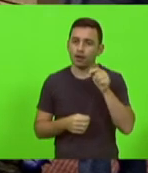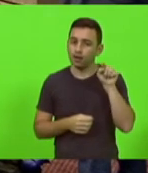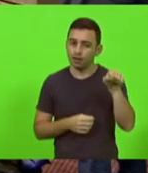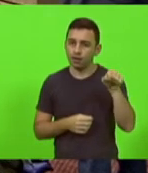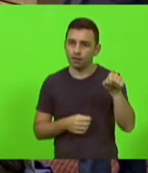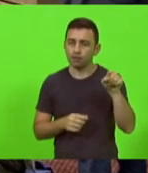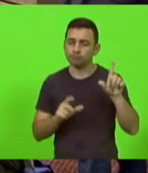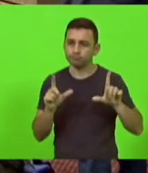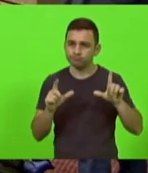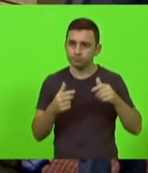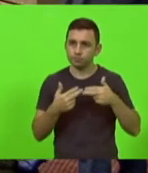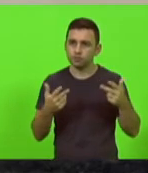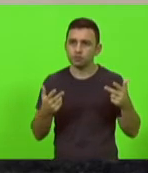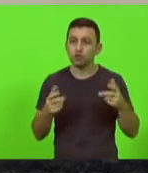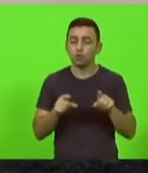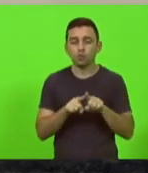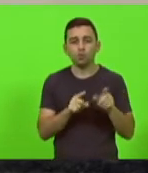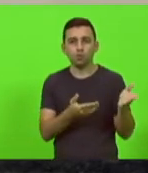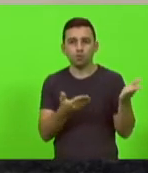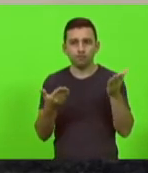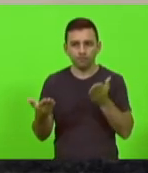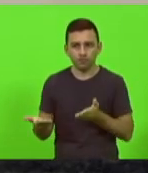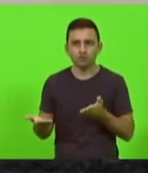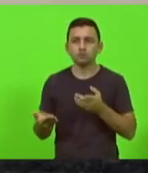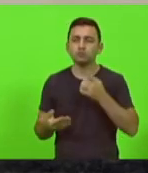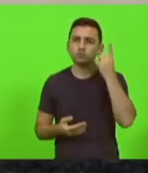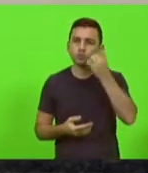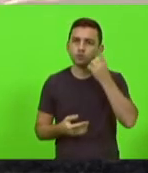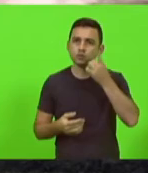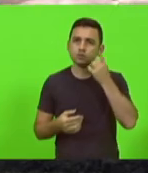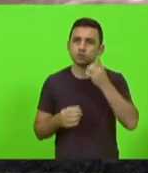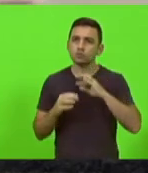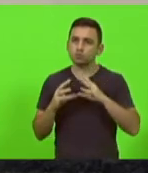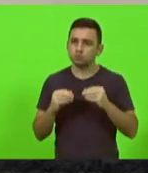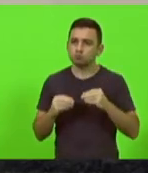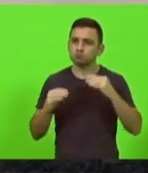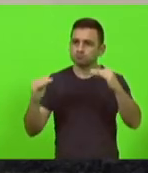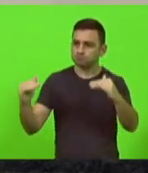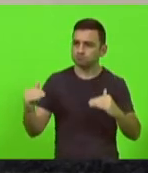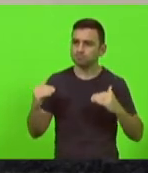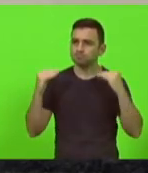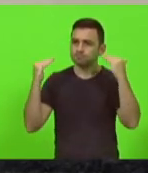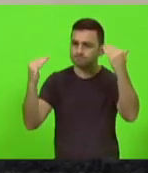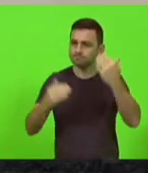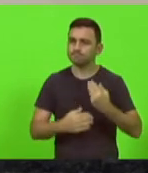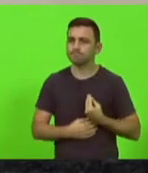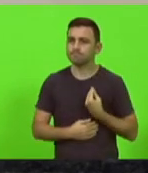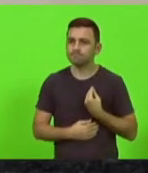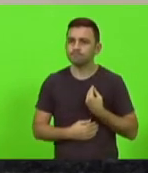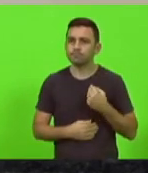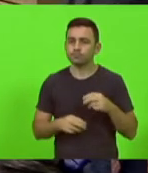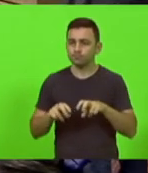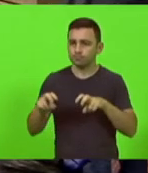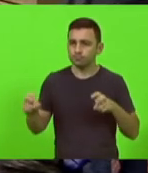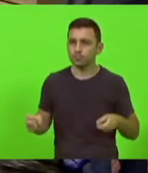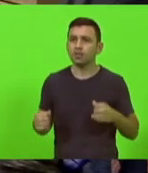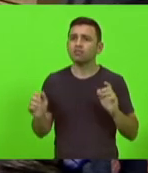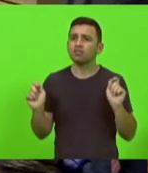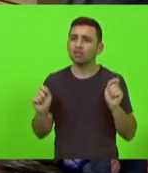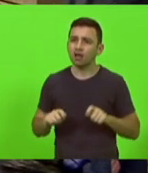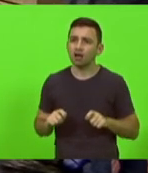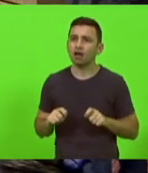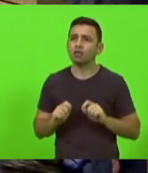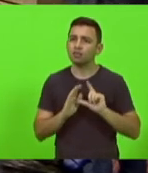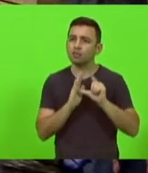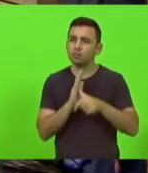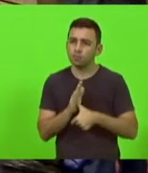convido todos os parlamentares, o governador, as autoridades que fazem parte dessa mesa, para que a gente possa depois